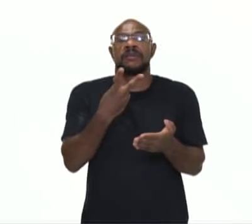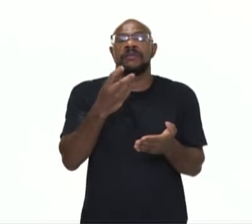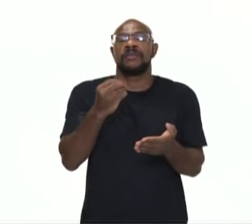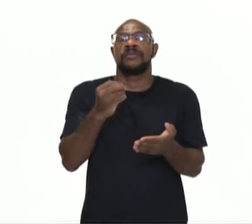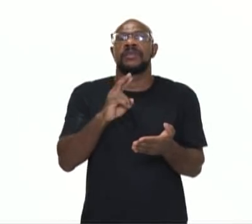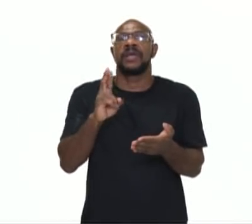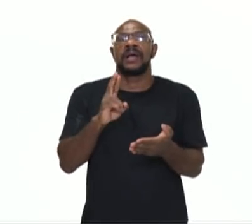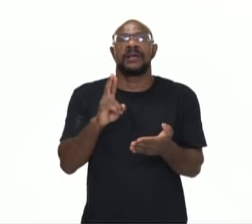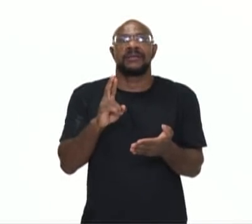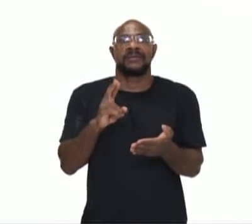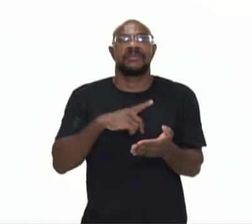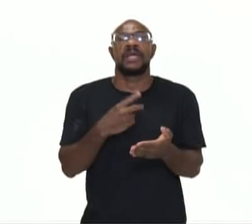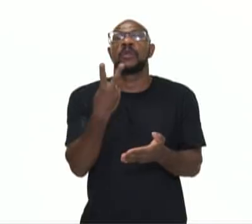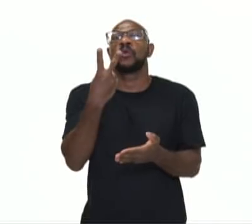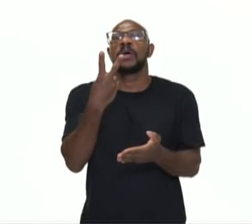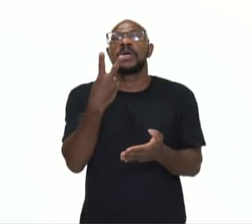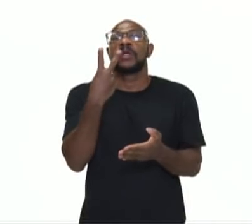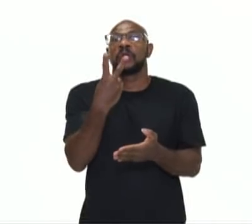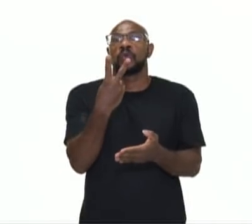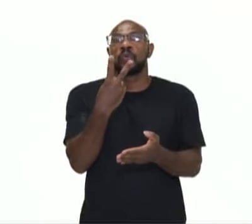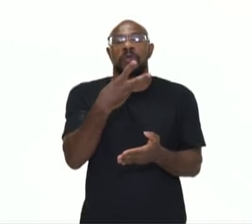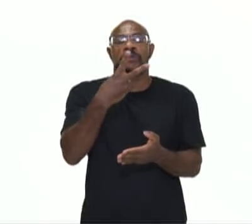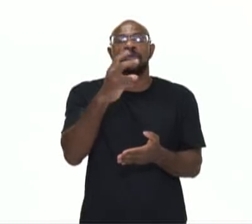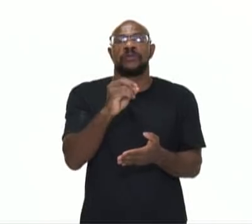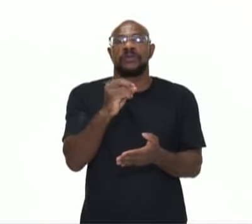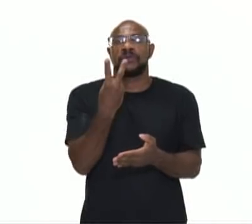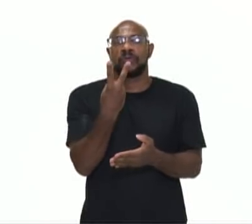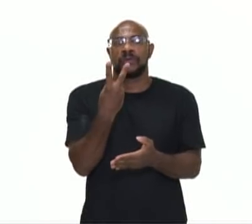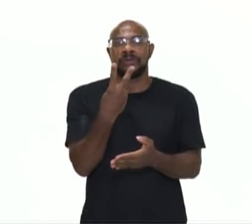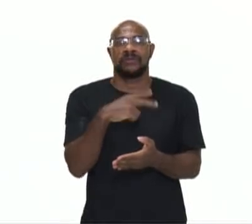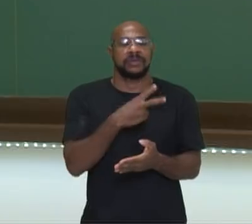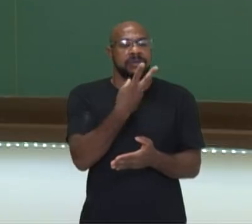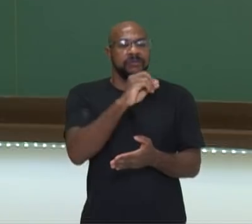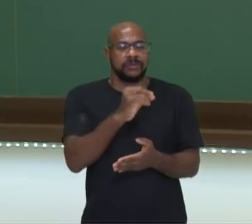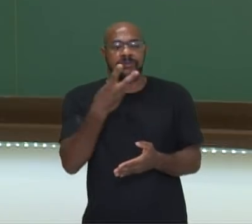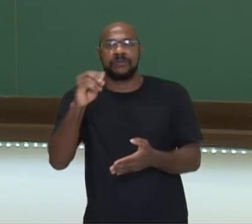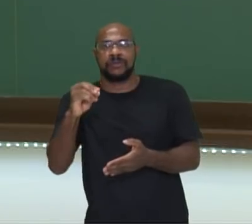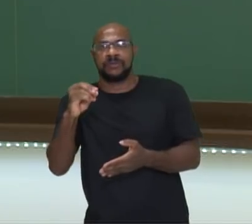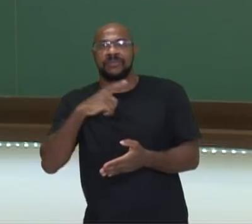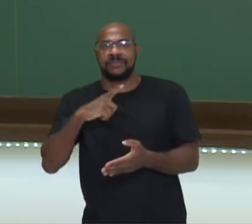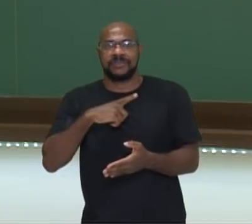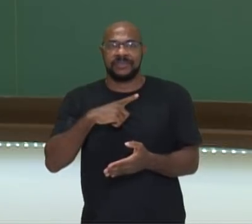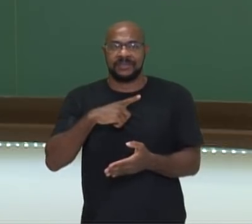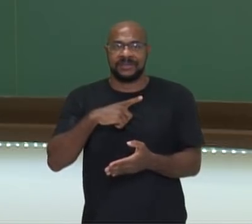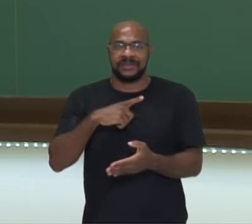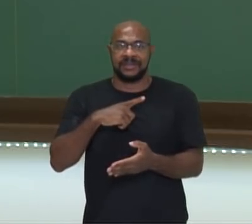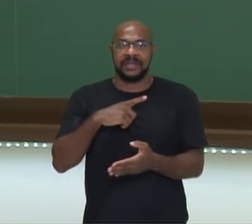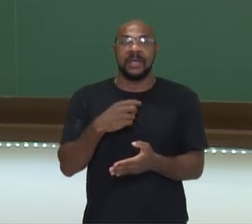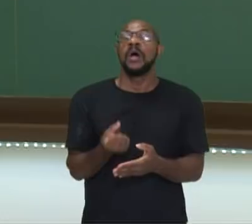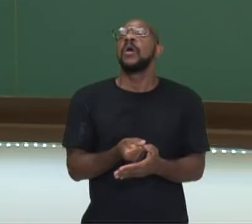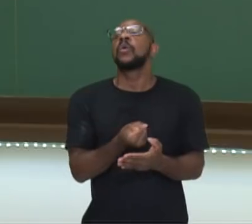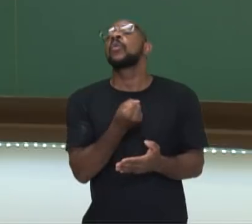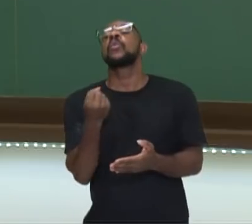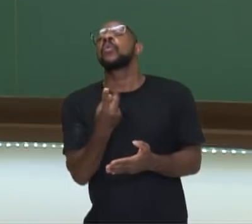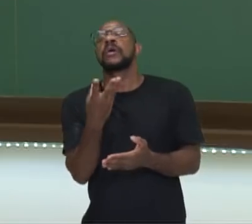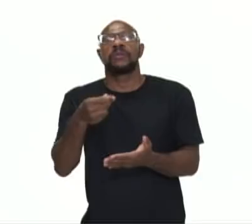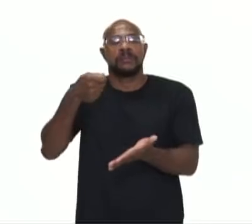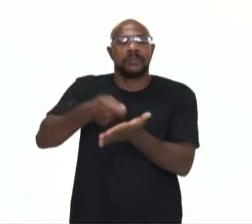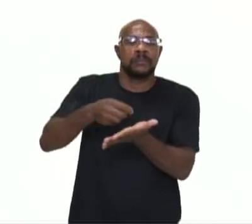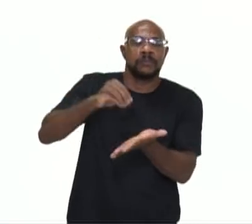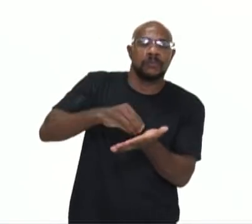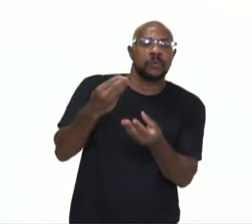Se não, quanto faltou? Se sim, quanto foi o troco? Pense um pouquinho e a gente já volta com a resposta.